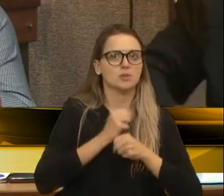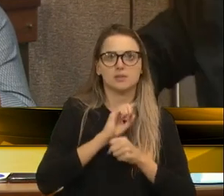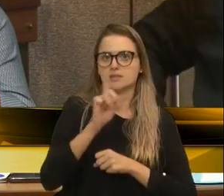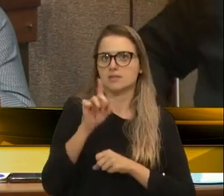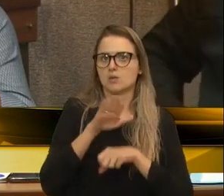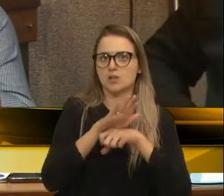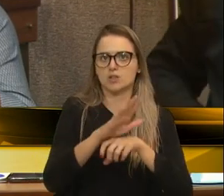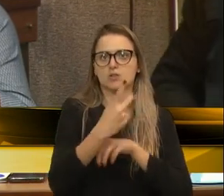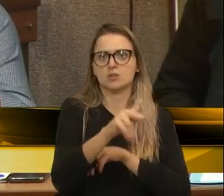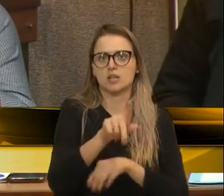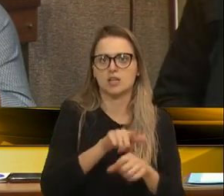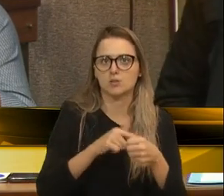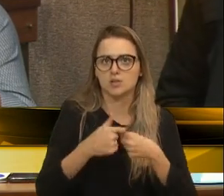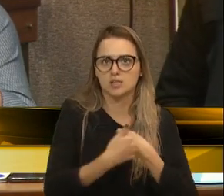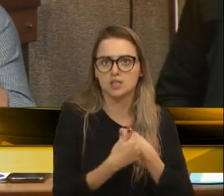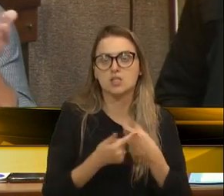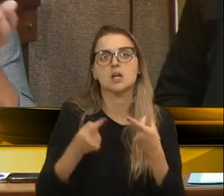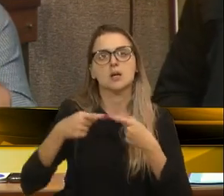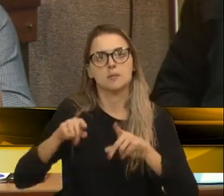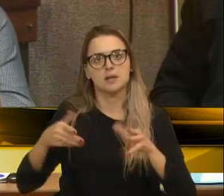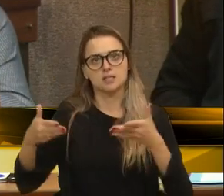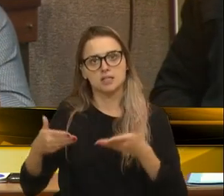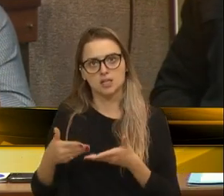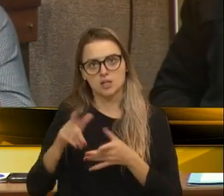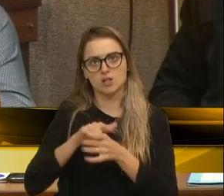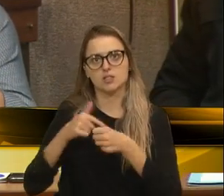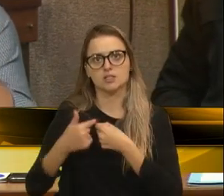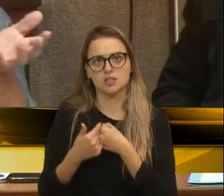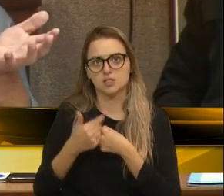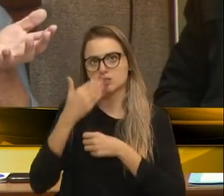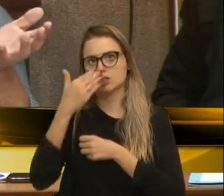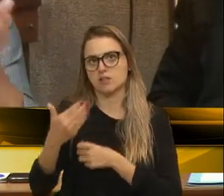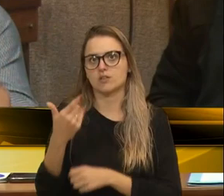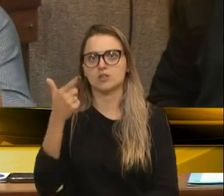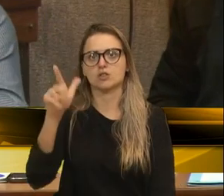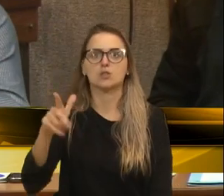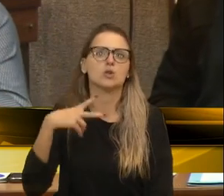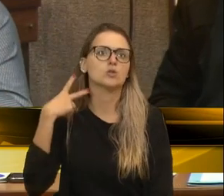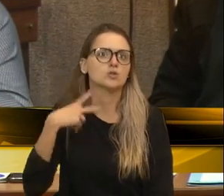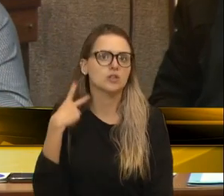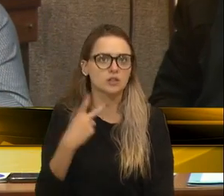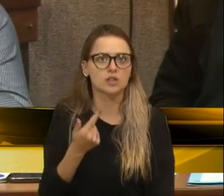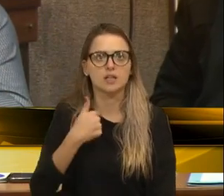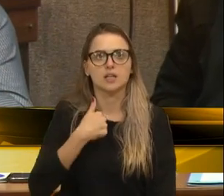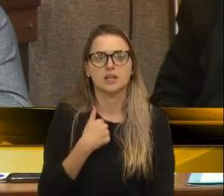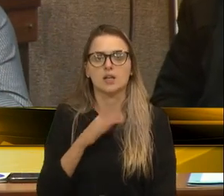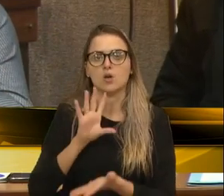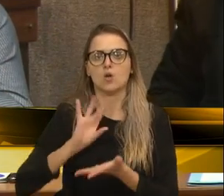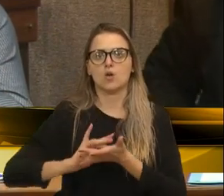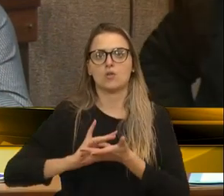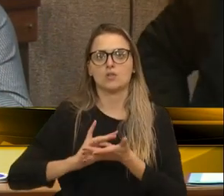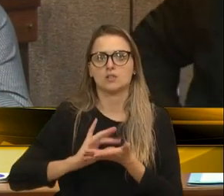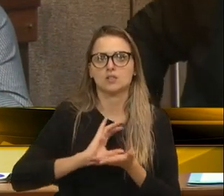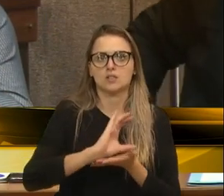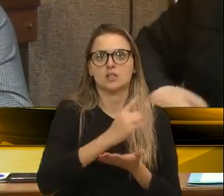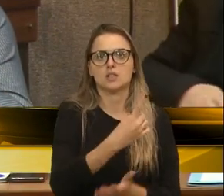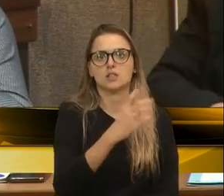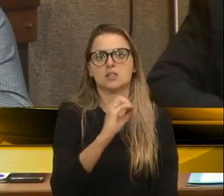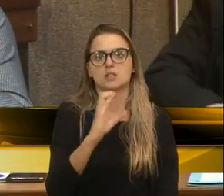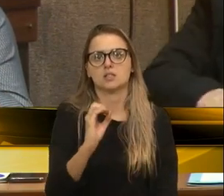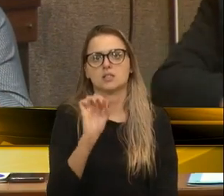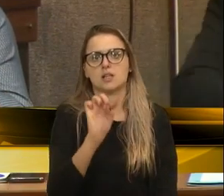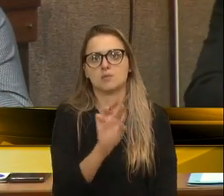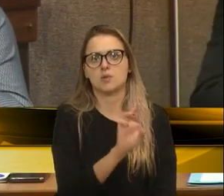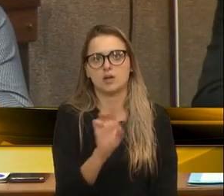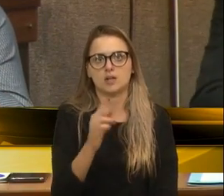município, porque não pude, mas esse ano, perante os outros vereadores aqui, os companheiros dele, eu vou lhe garantir que eu vou mandar 100 mil reais lá para o